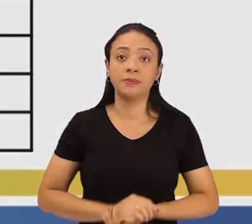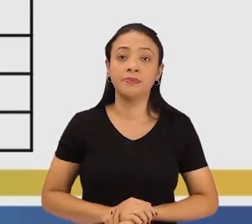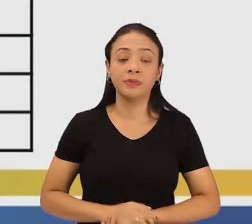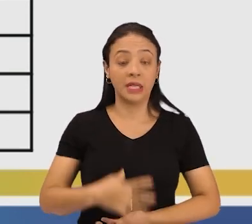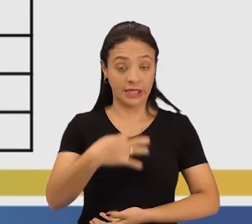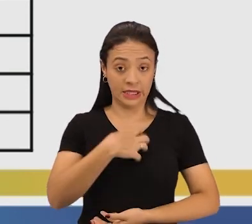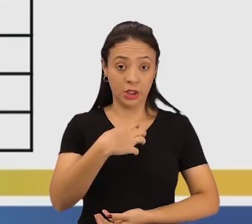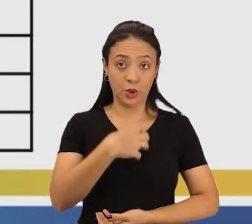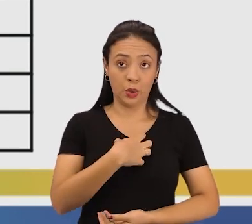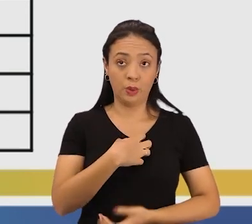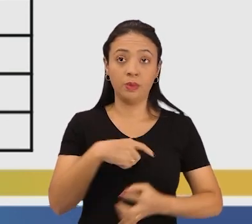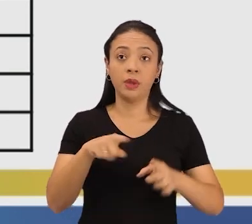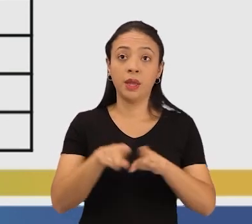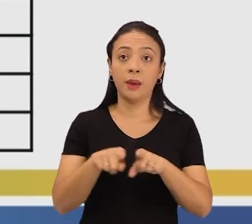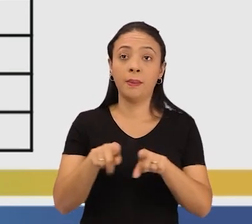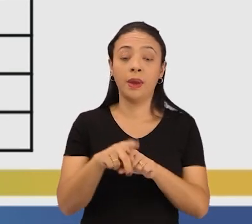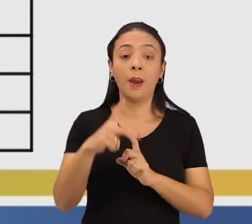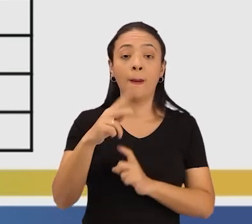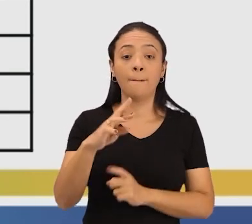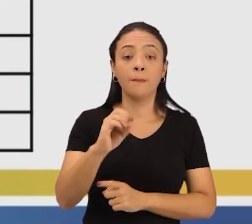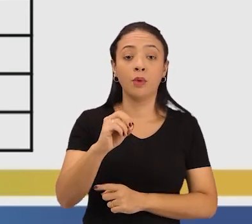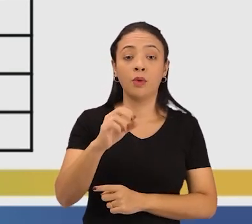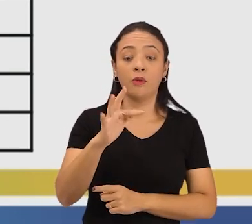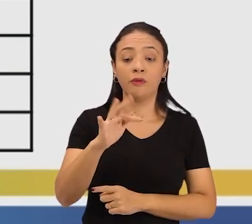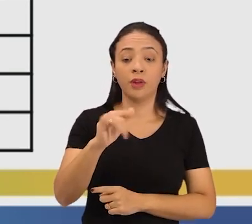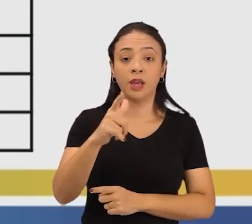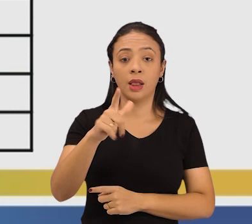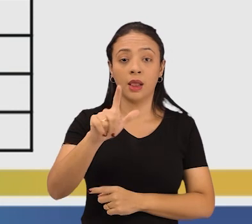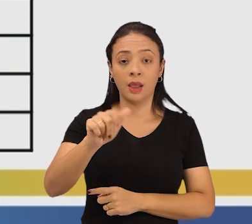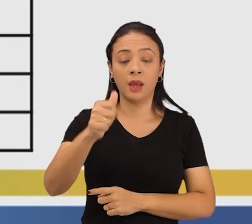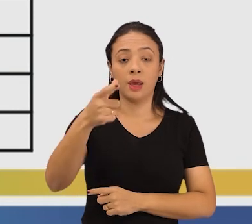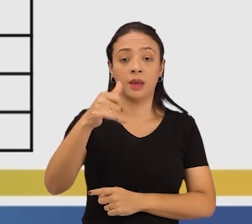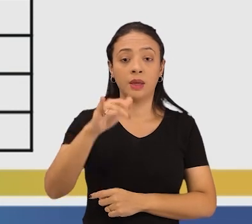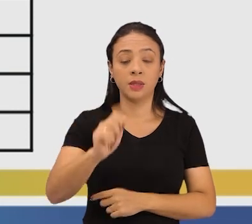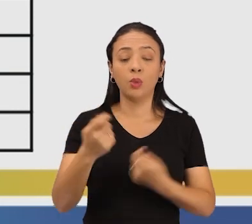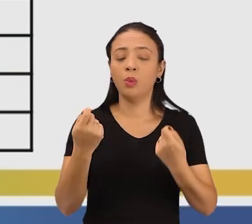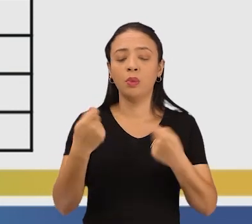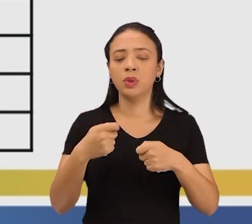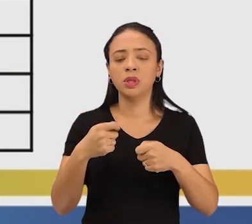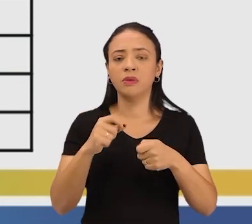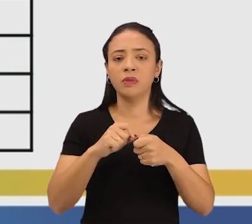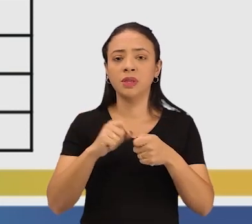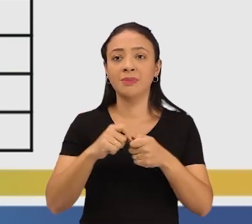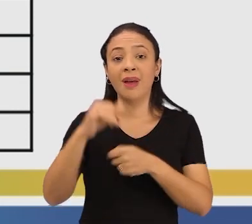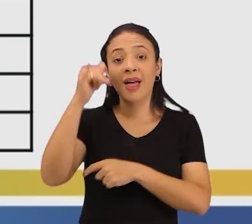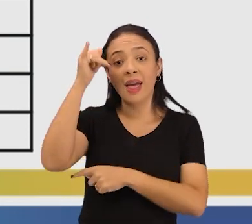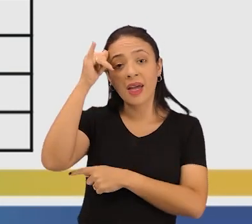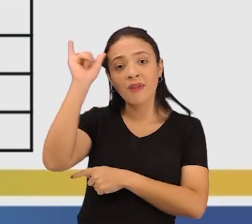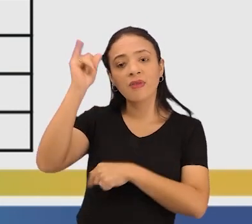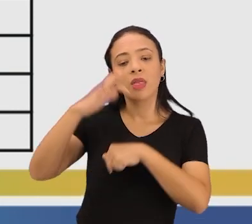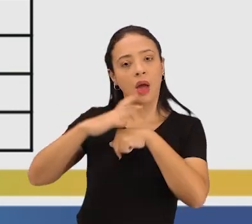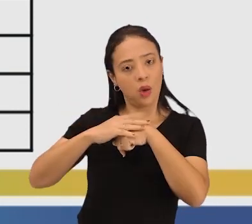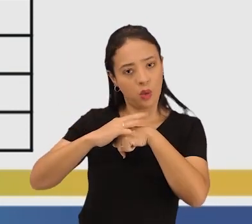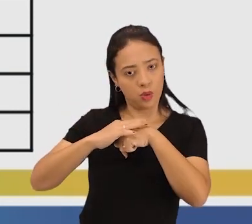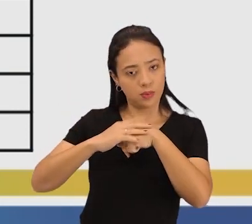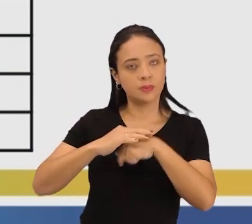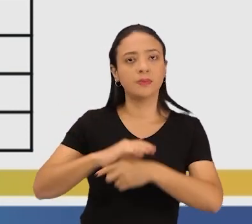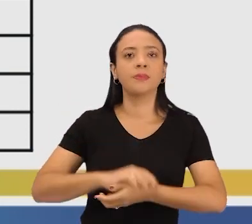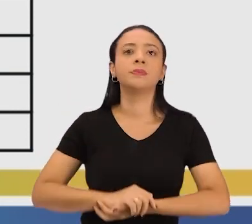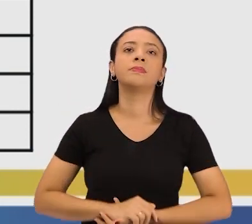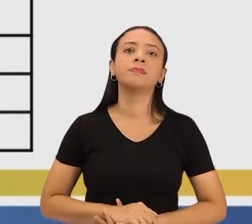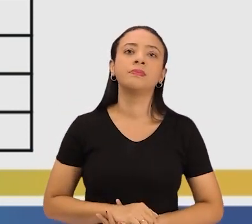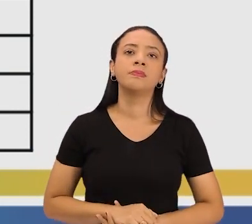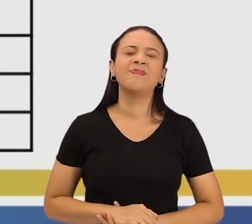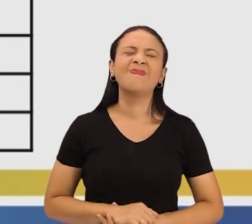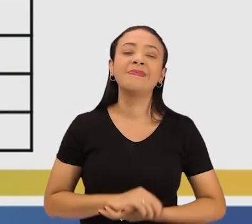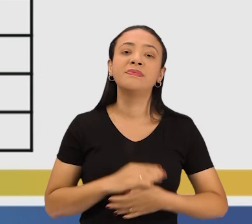pode sentir. E profilaxia é o que pode ser feito para evitar essa doença. Então,